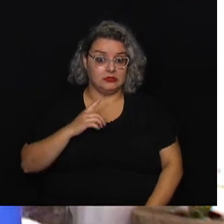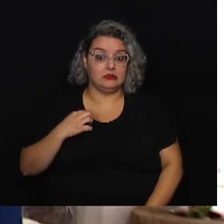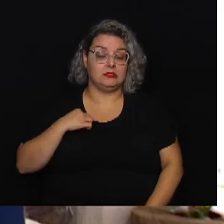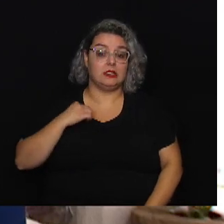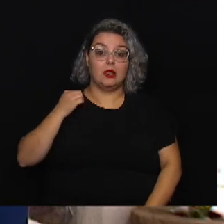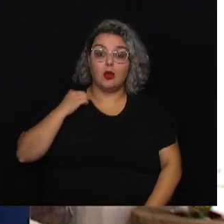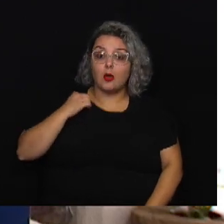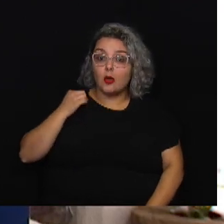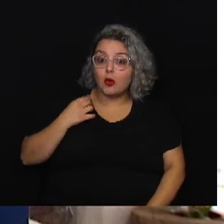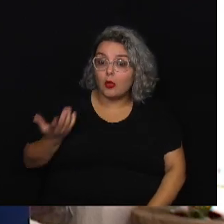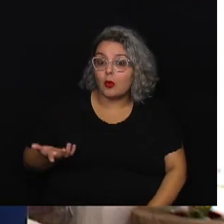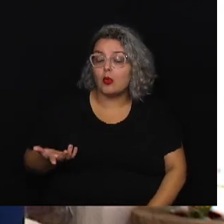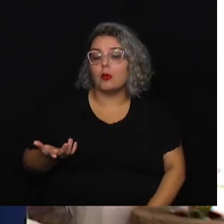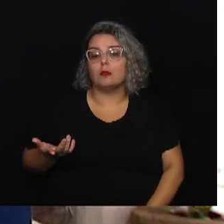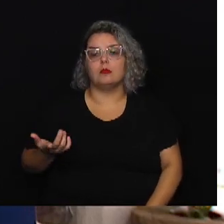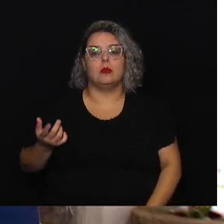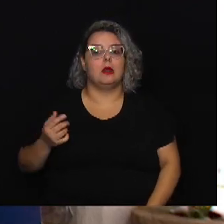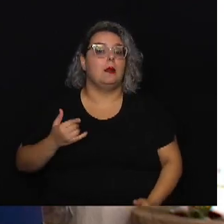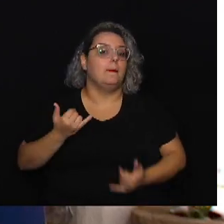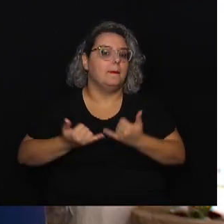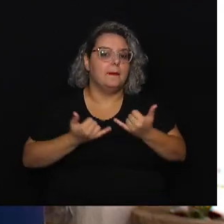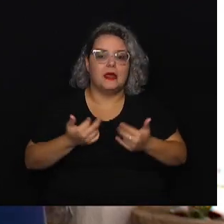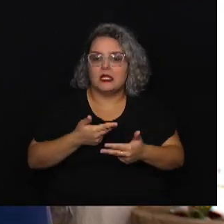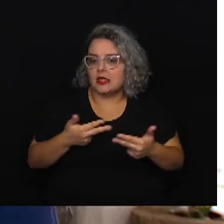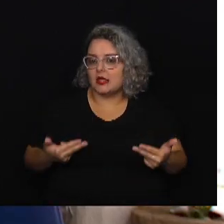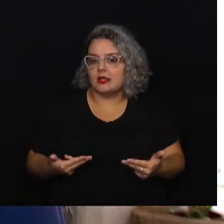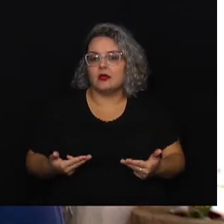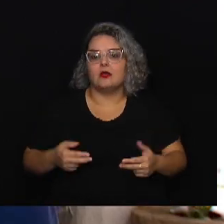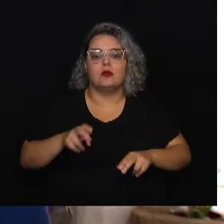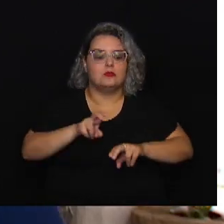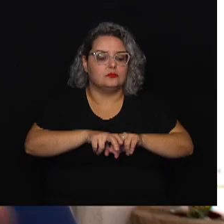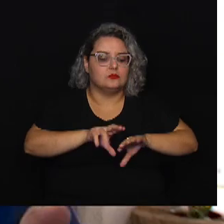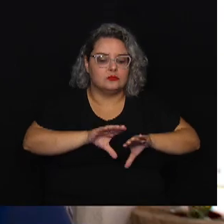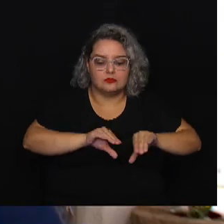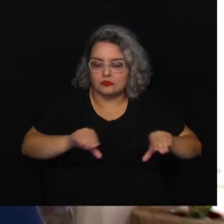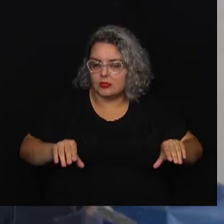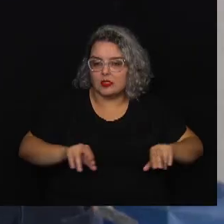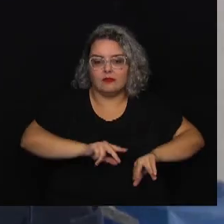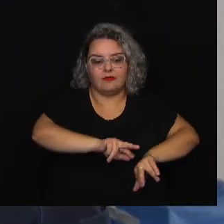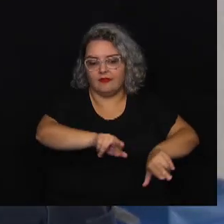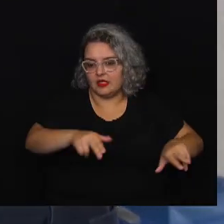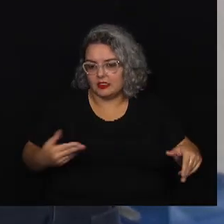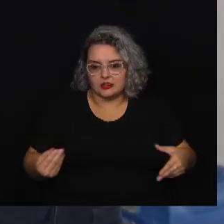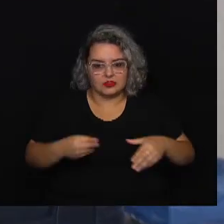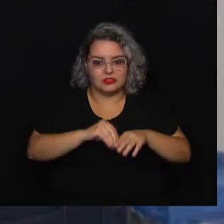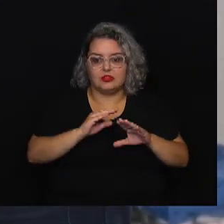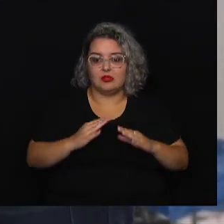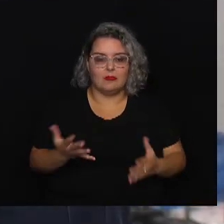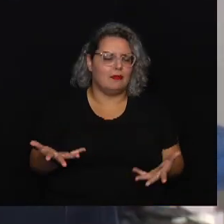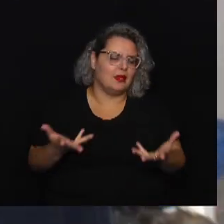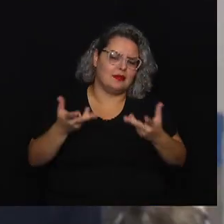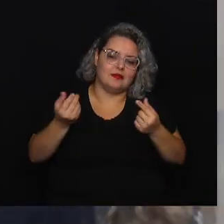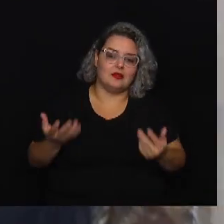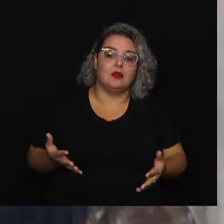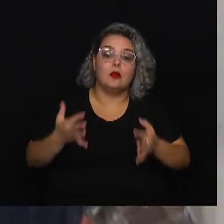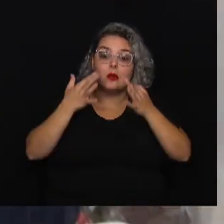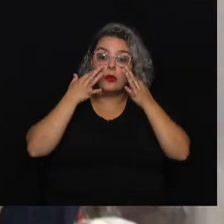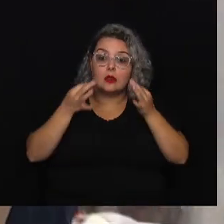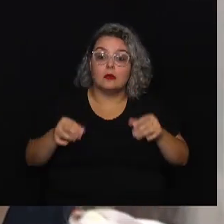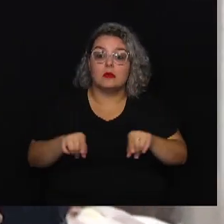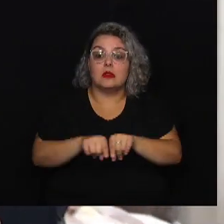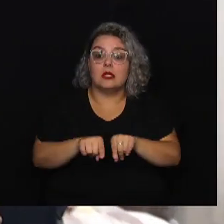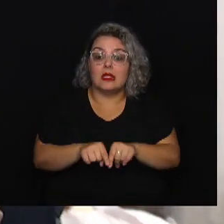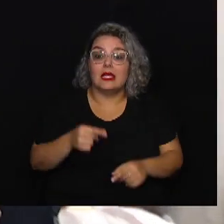vestuário, peças de vestuário, brinquedo, utensílio doméstico. É fantástico. O que chama a atenção também é que